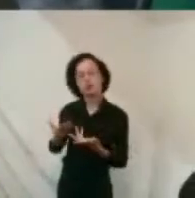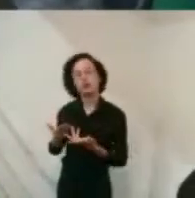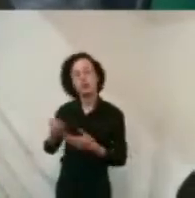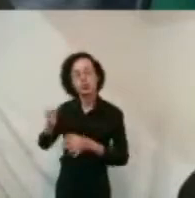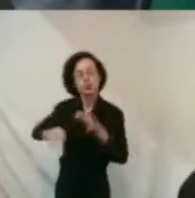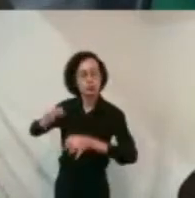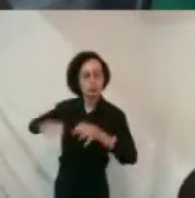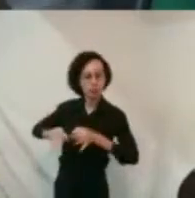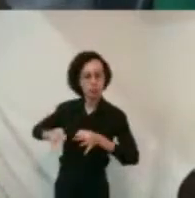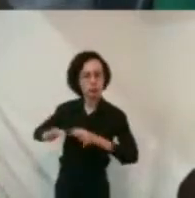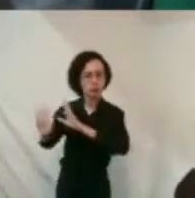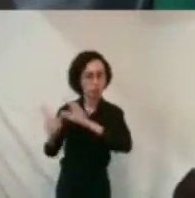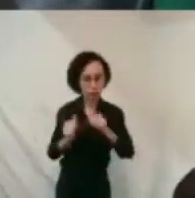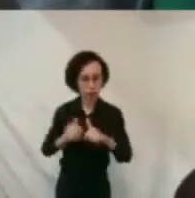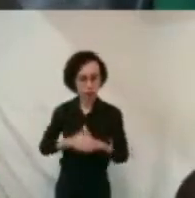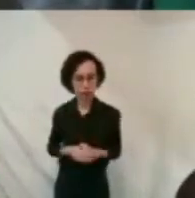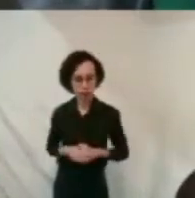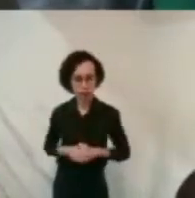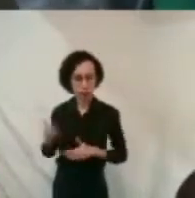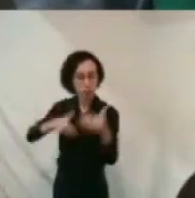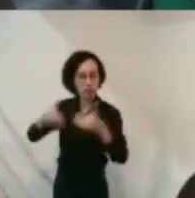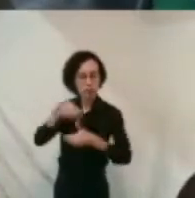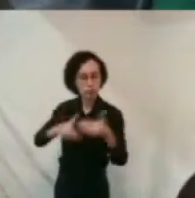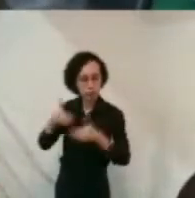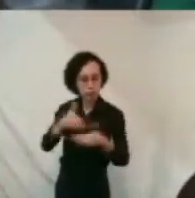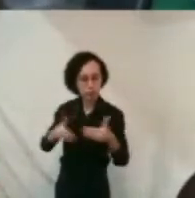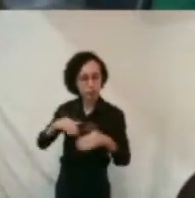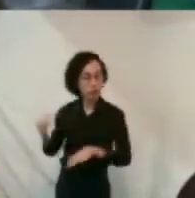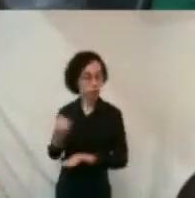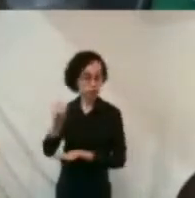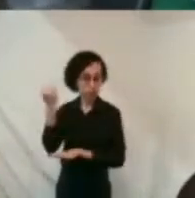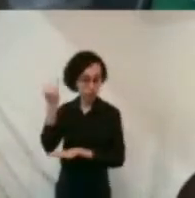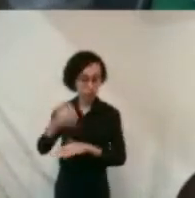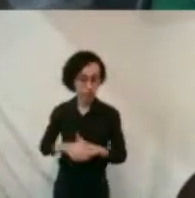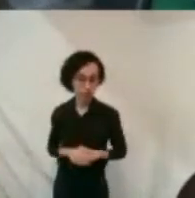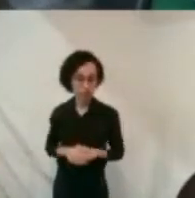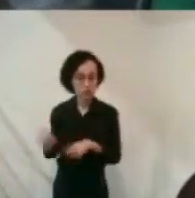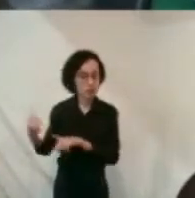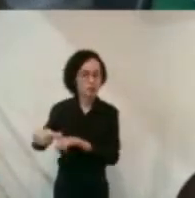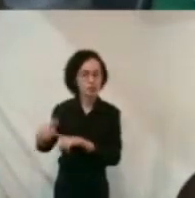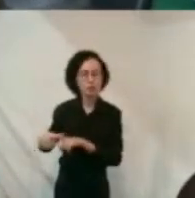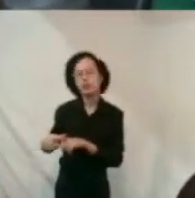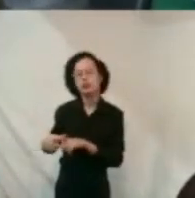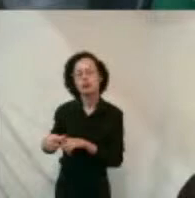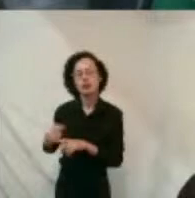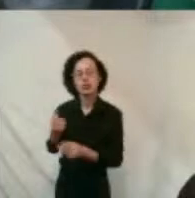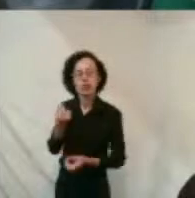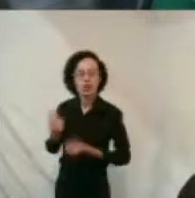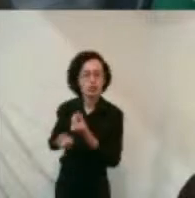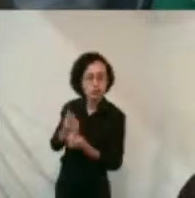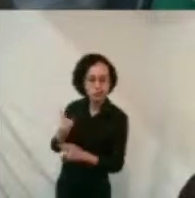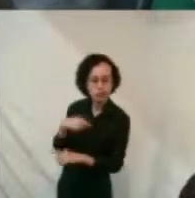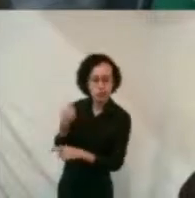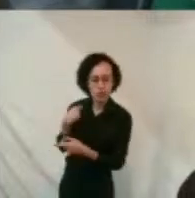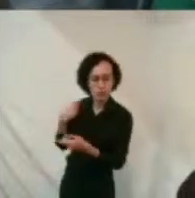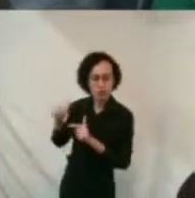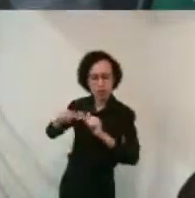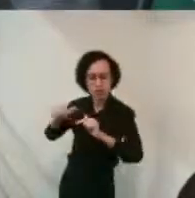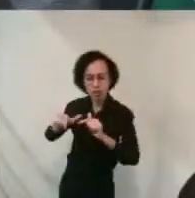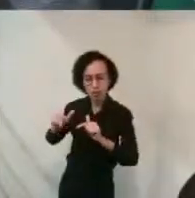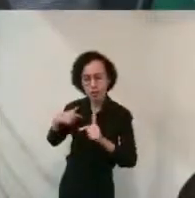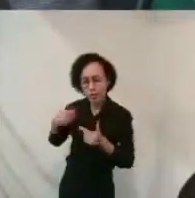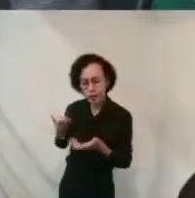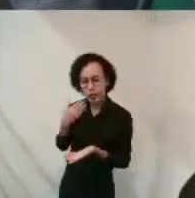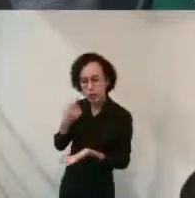todos os entes envolvidos, é fundamental. Porque, às vezes, não é só um trabalho de